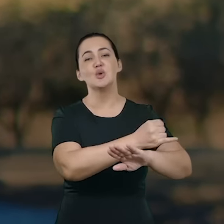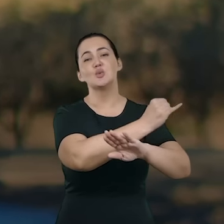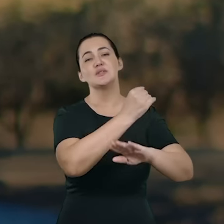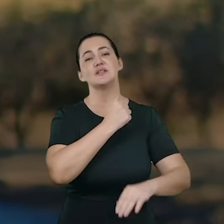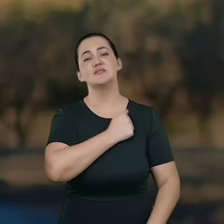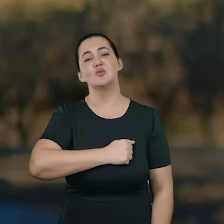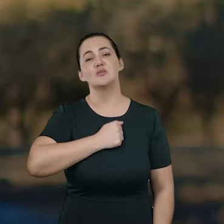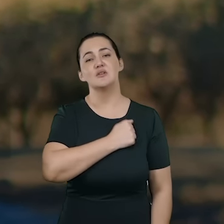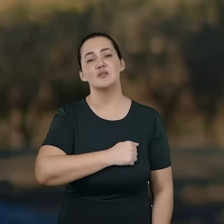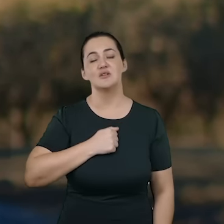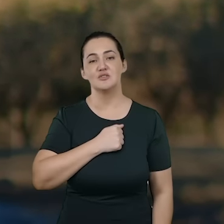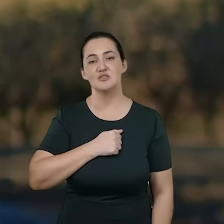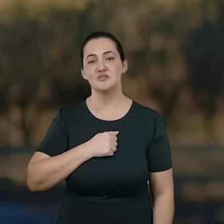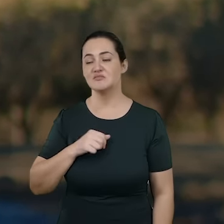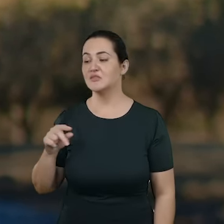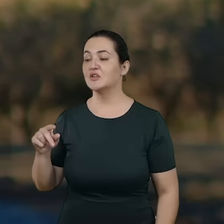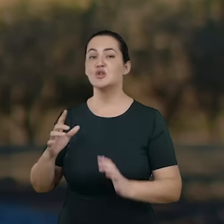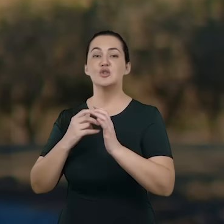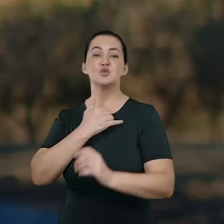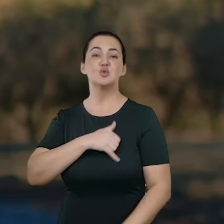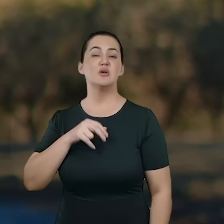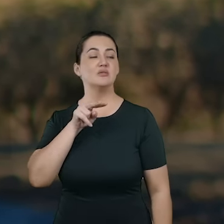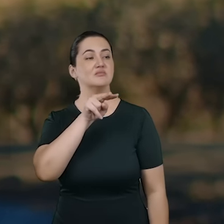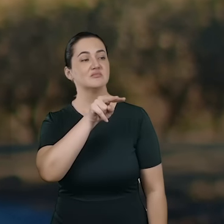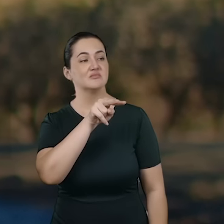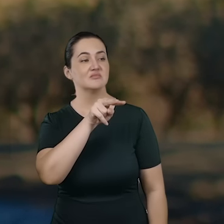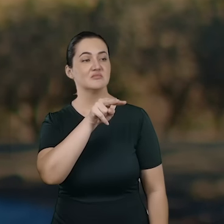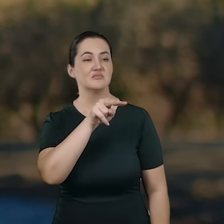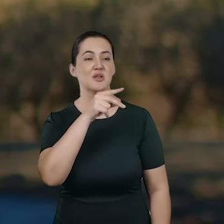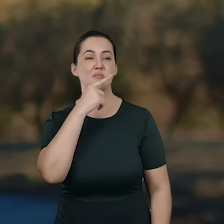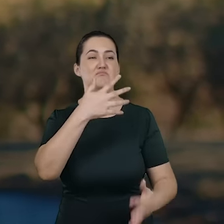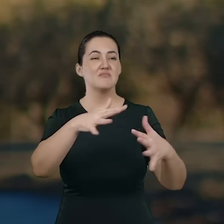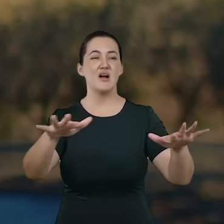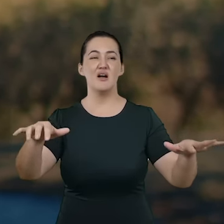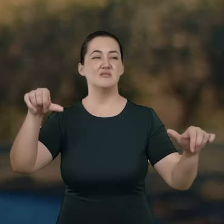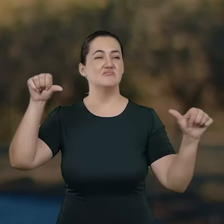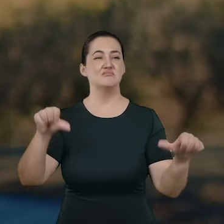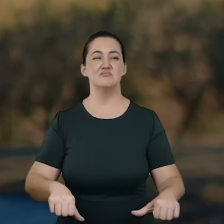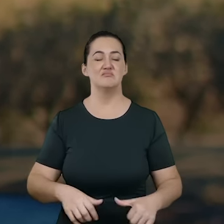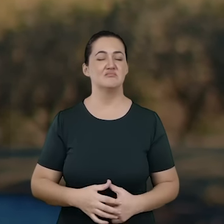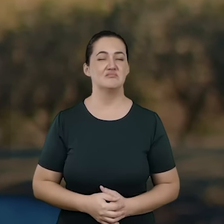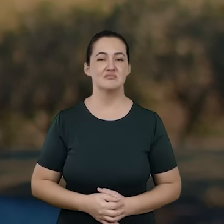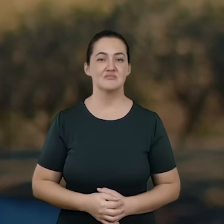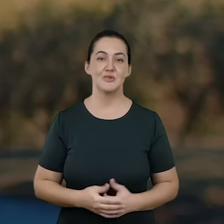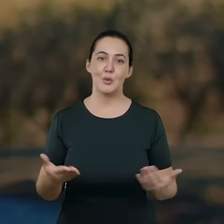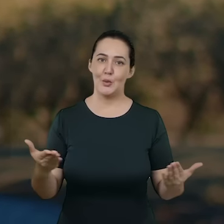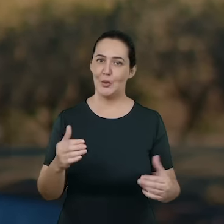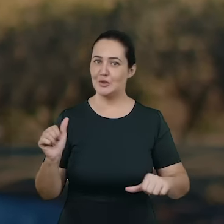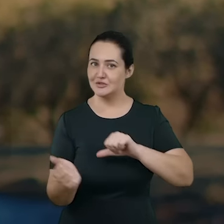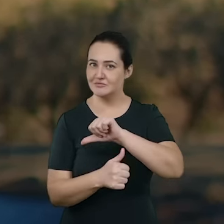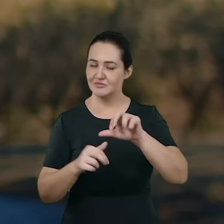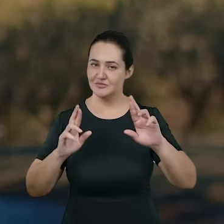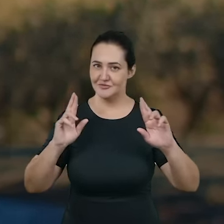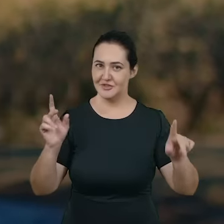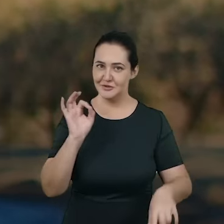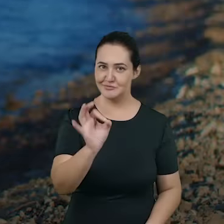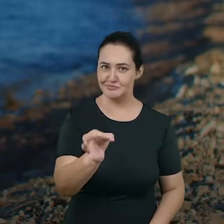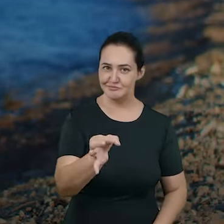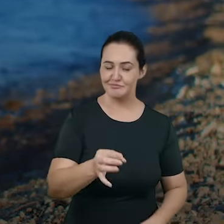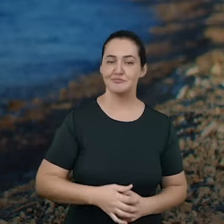Jerusalém. Como uma coisa pode ter um símbolo numa época e significar algo bem diferente noutra